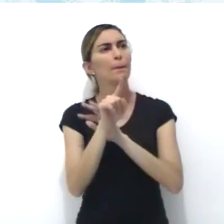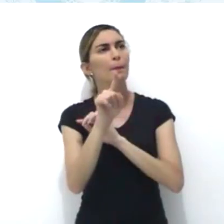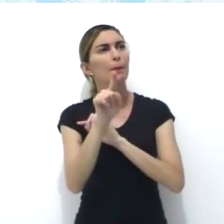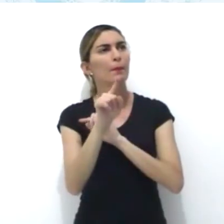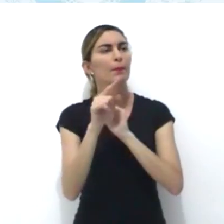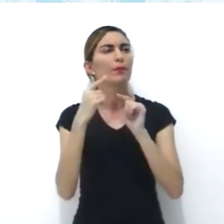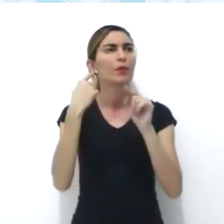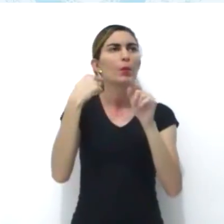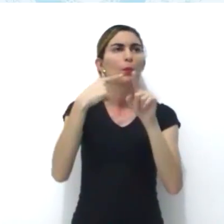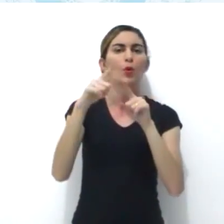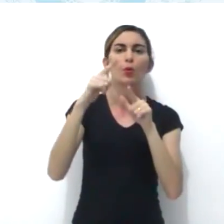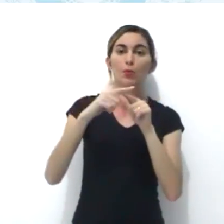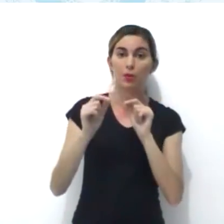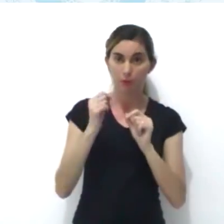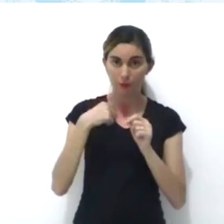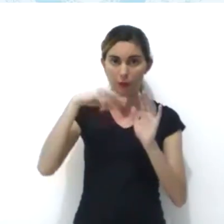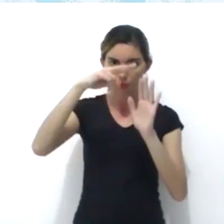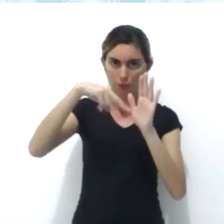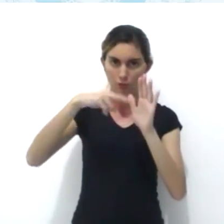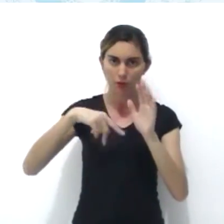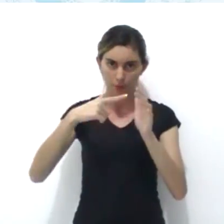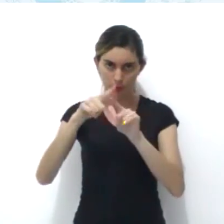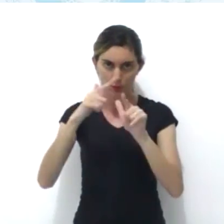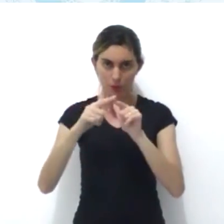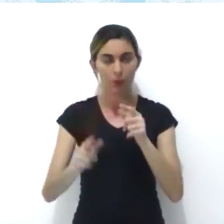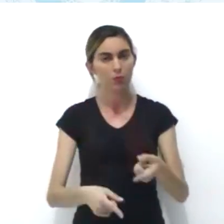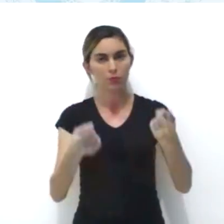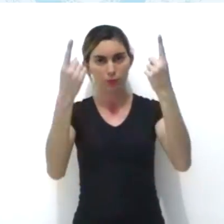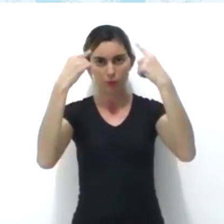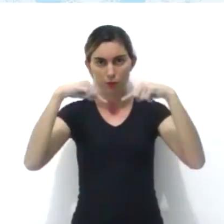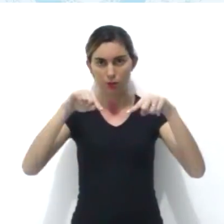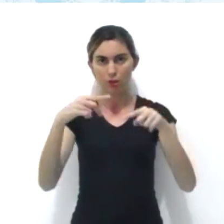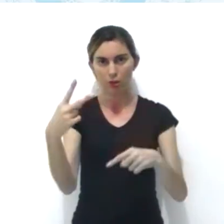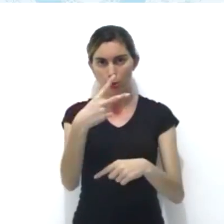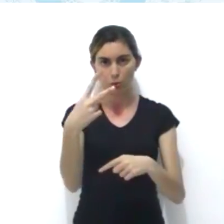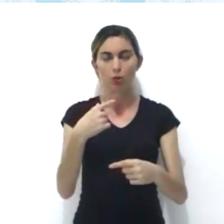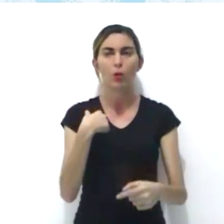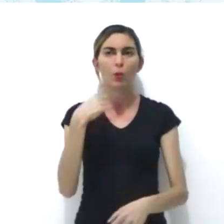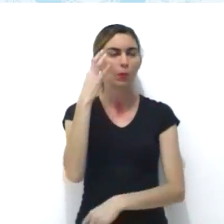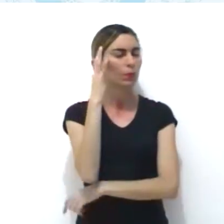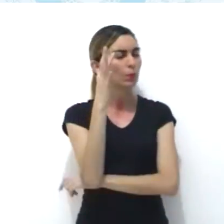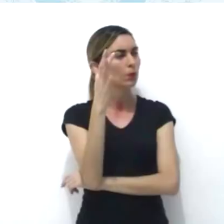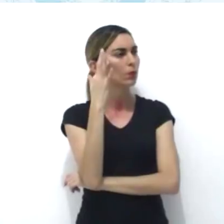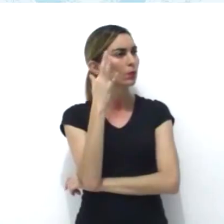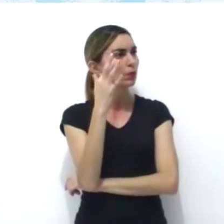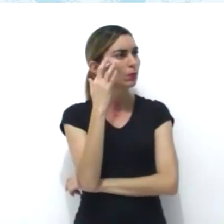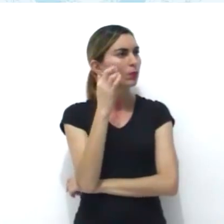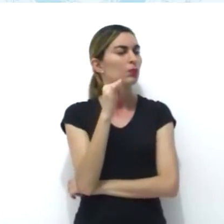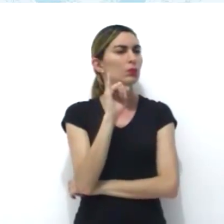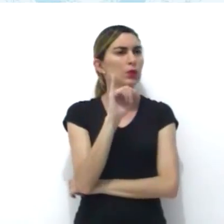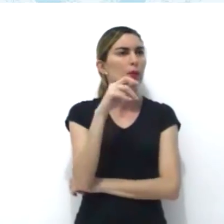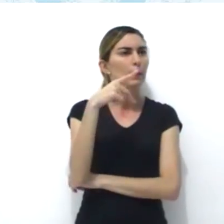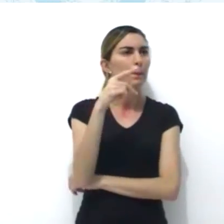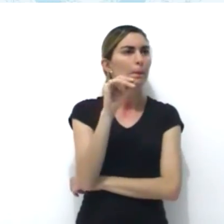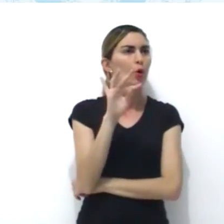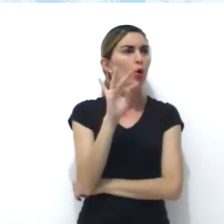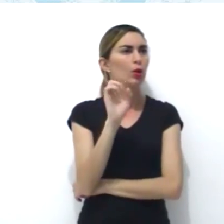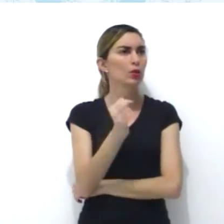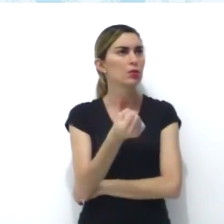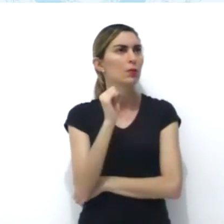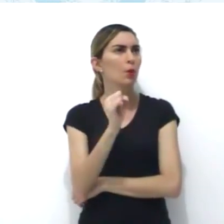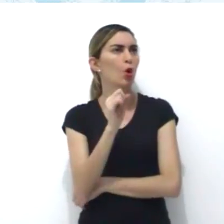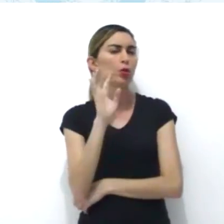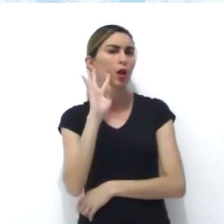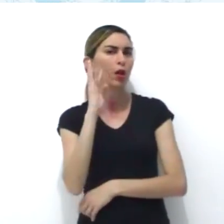nos mobilizar. Formulei o problema? Agora vem a segunda etapa. Eu tenho que pensar numa hipótese. O que é